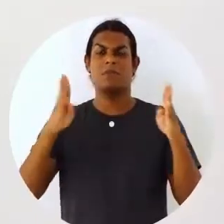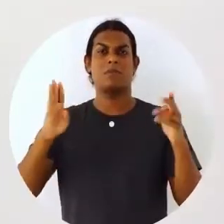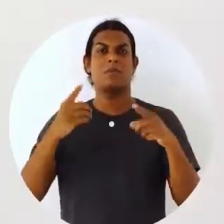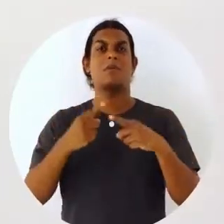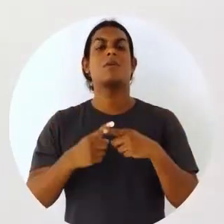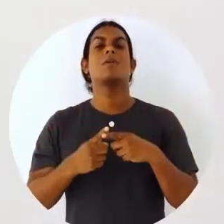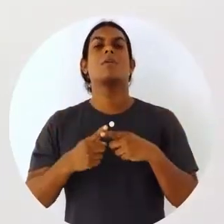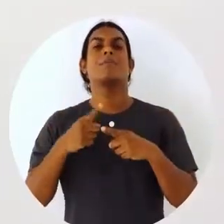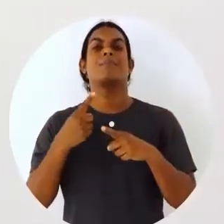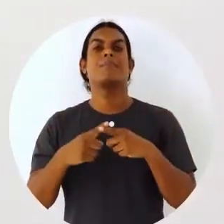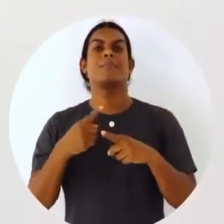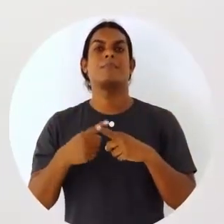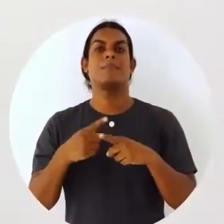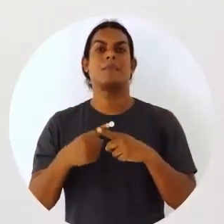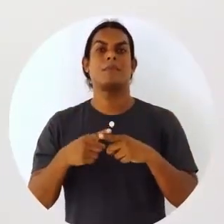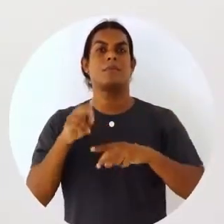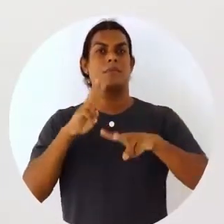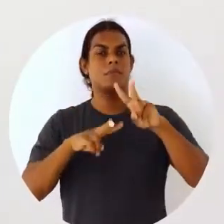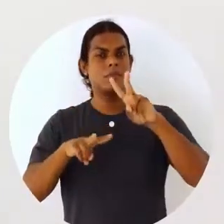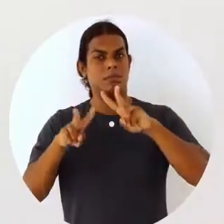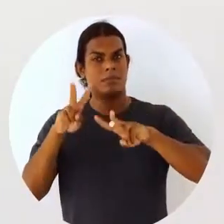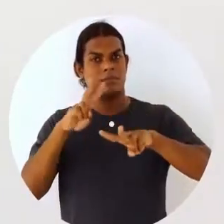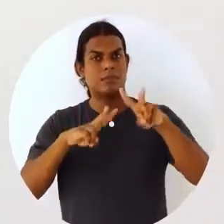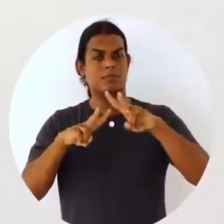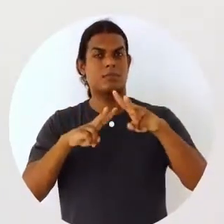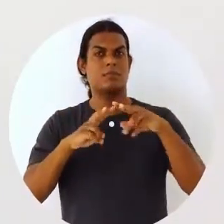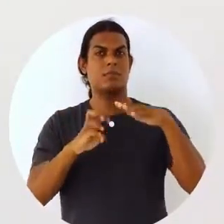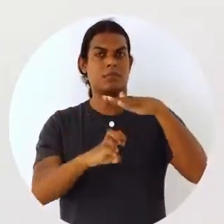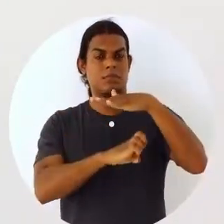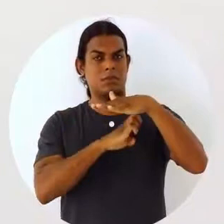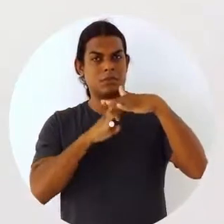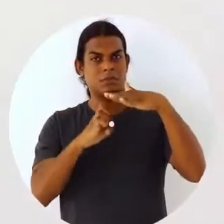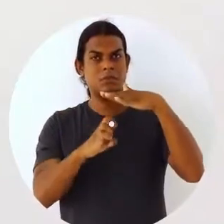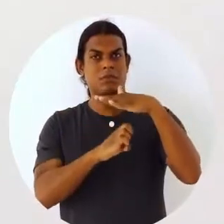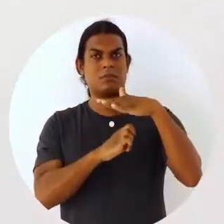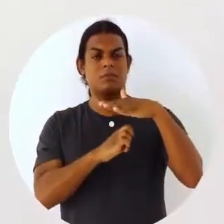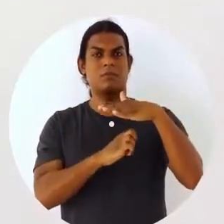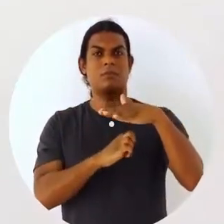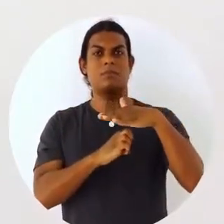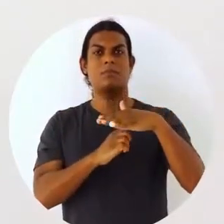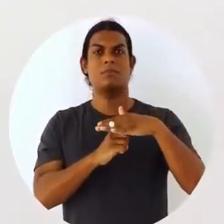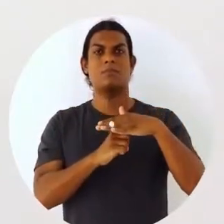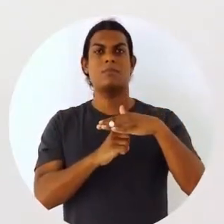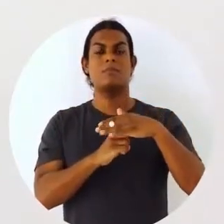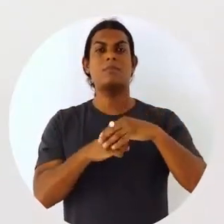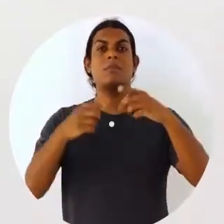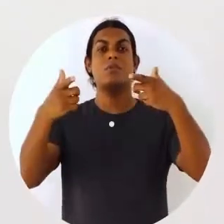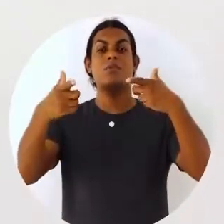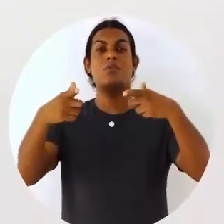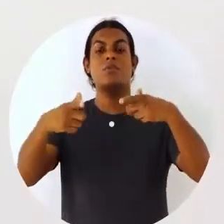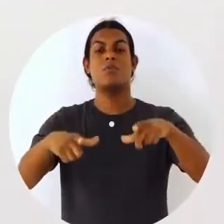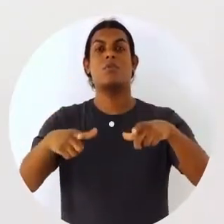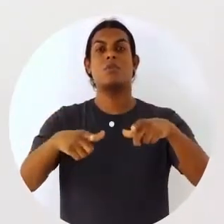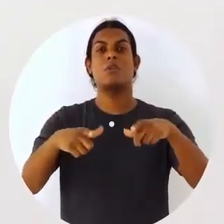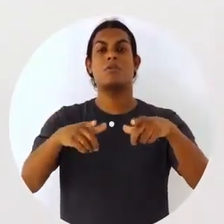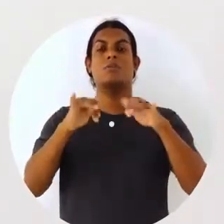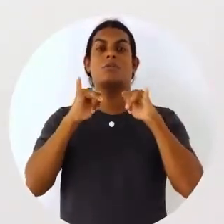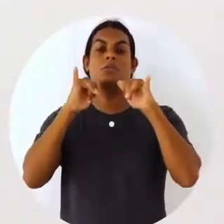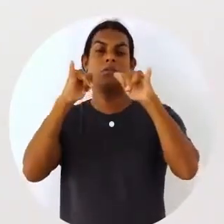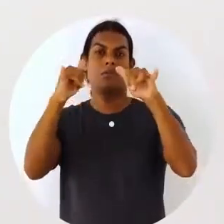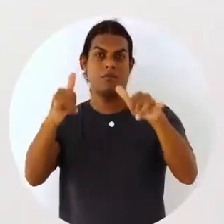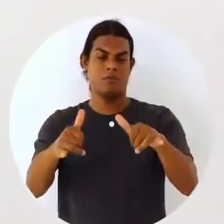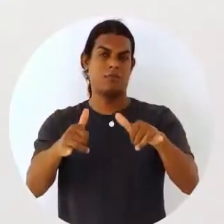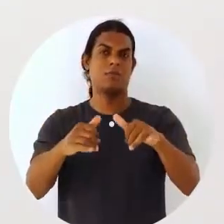quê? Porque observamos que a organização, a biblioteca, ela é uma unidade de formação, e como unidade de formação, ela é